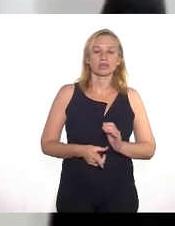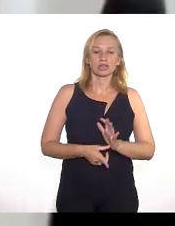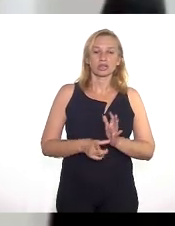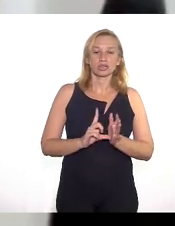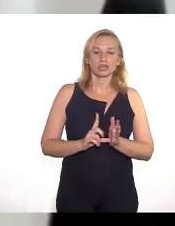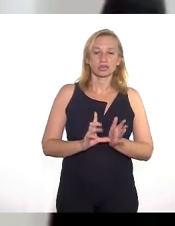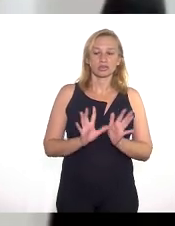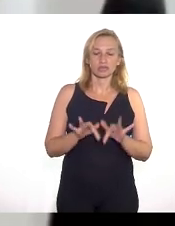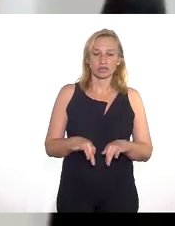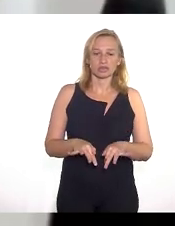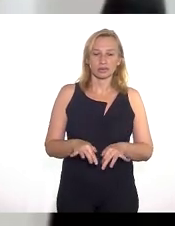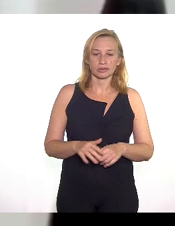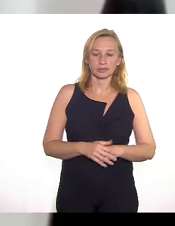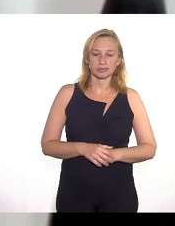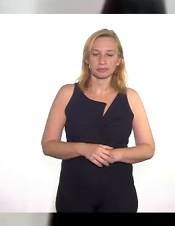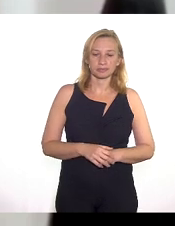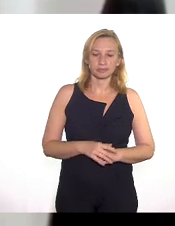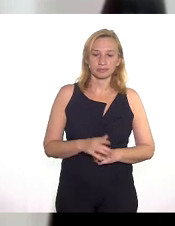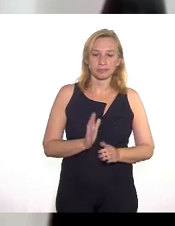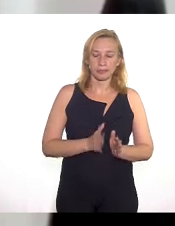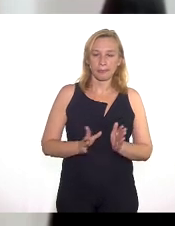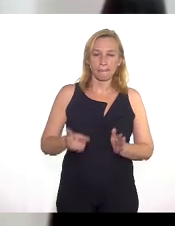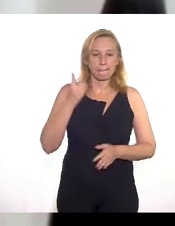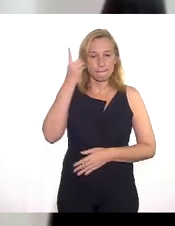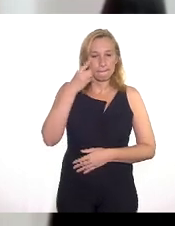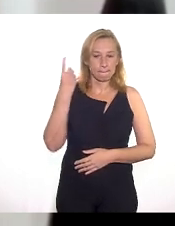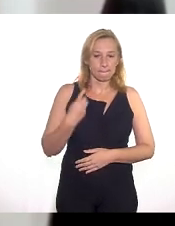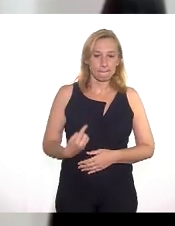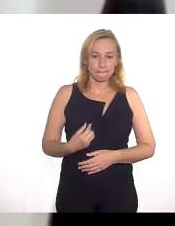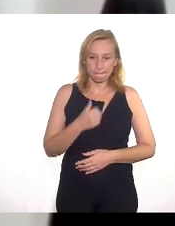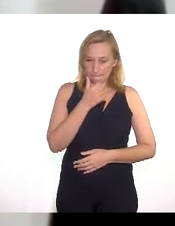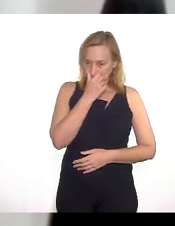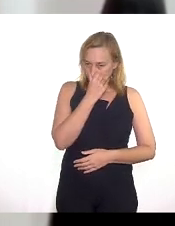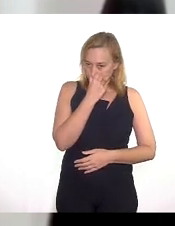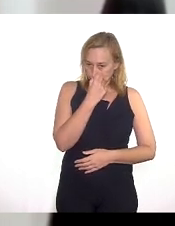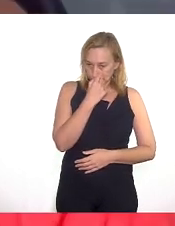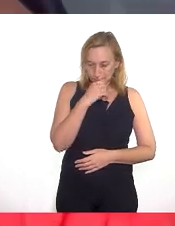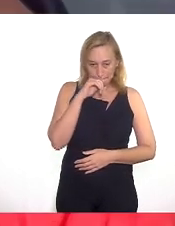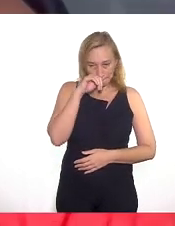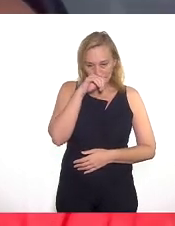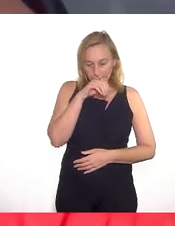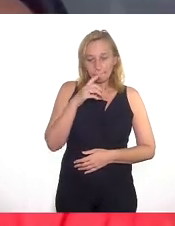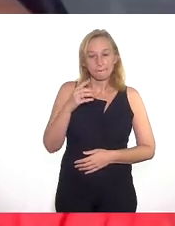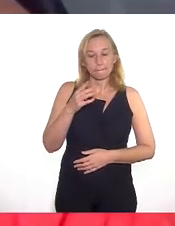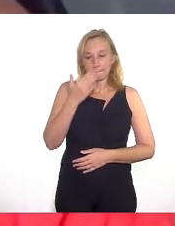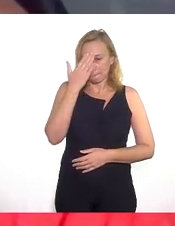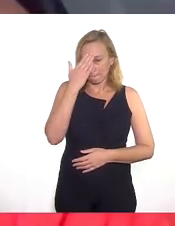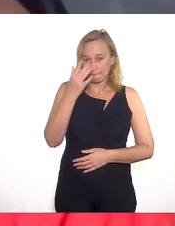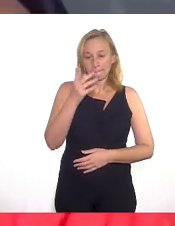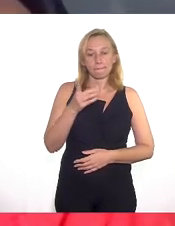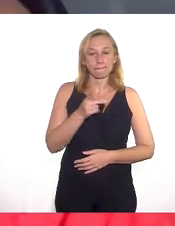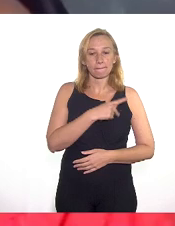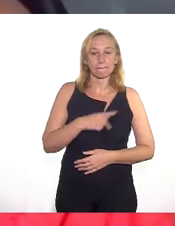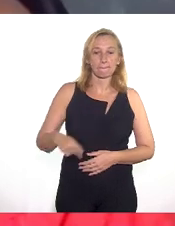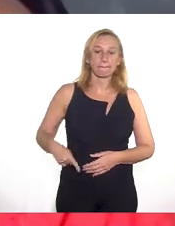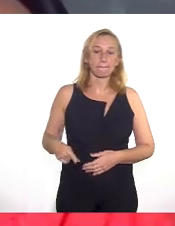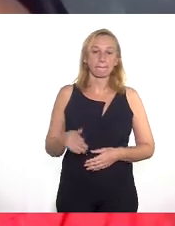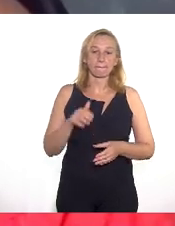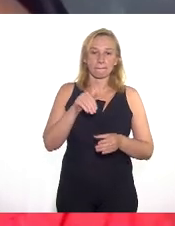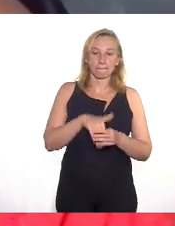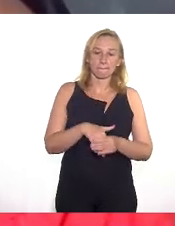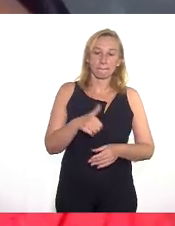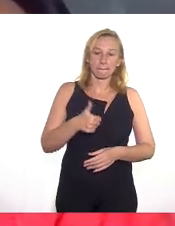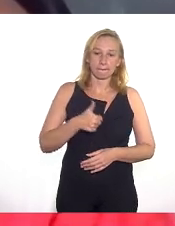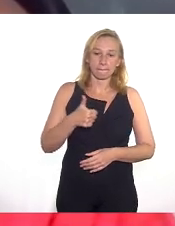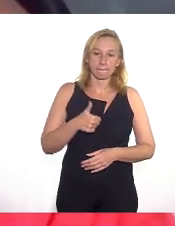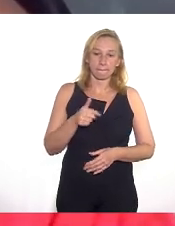os trabalhos, concede pela ordem a deputada Dani Monteiro. Obrigada, presidente. Era só para declarar a voto no primeiro